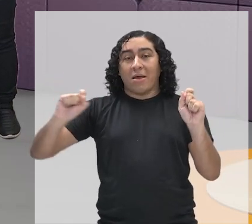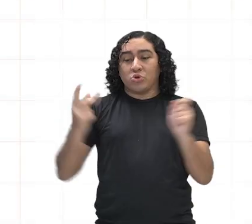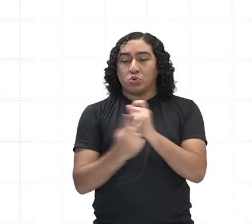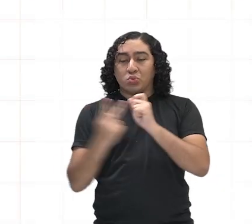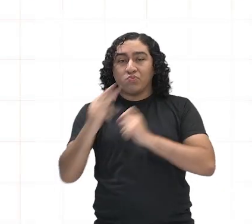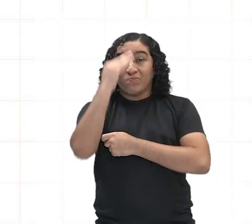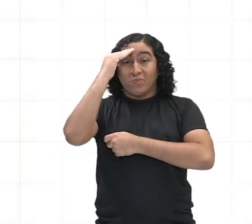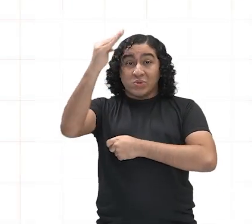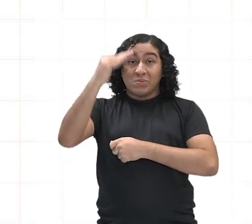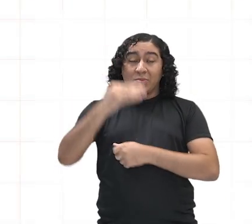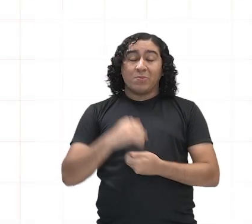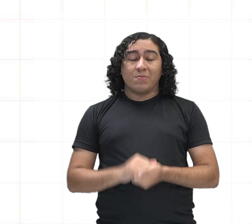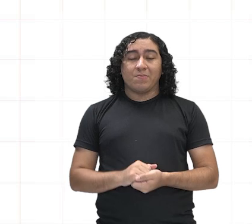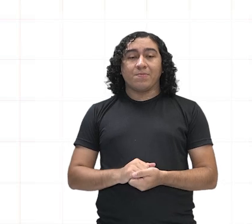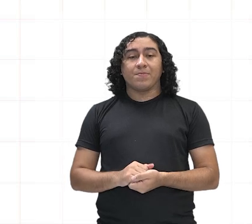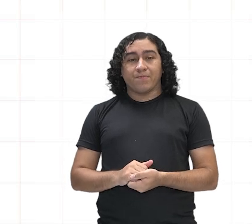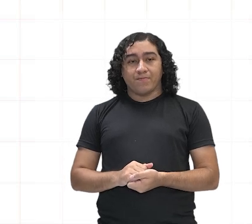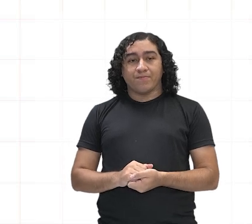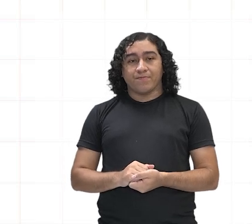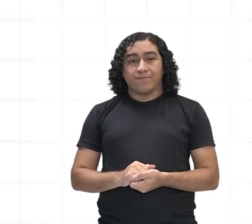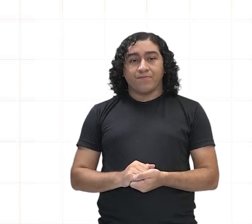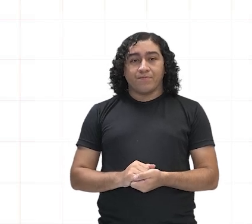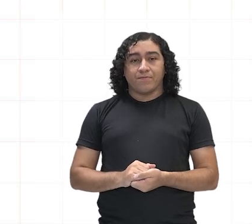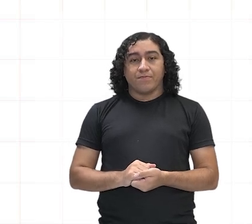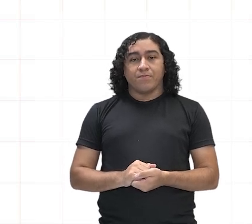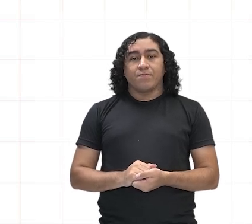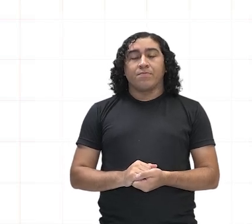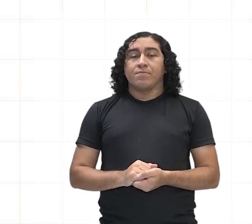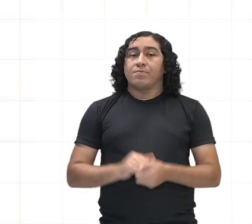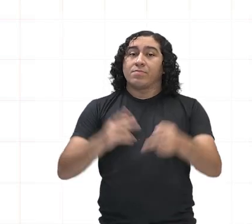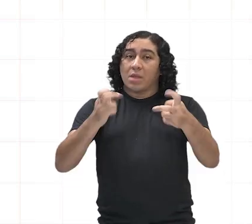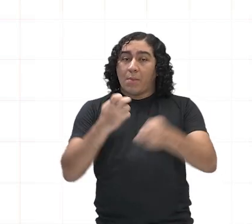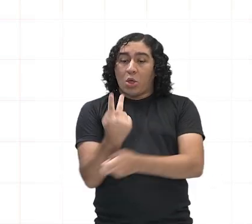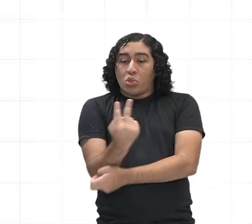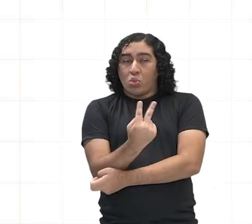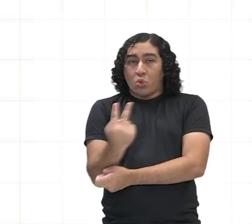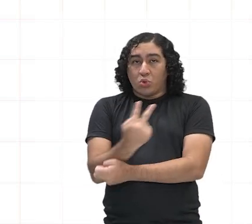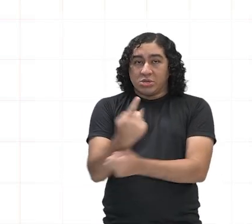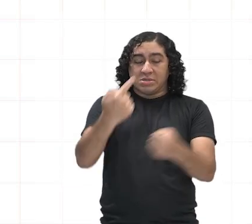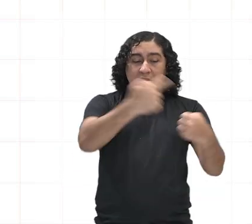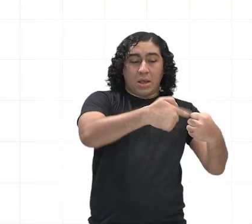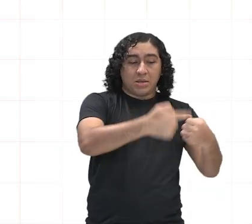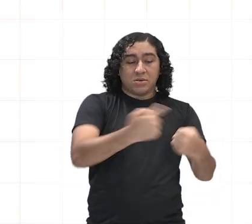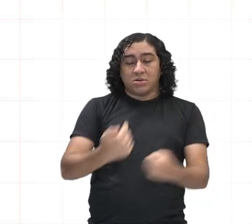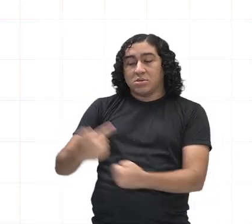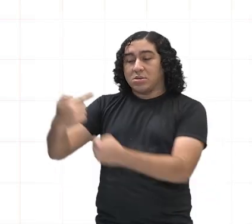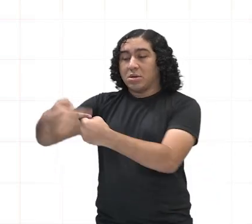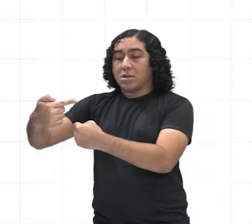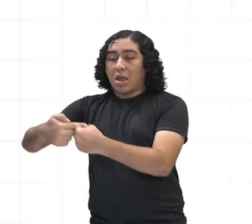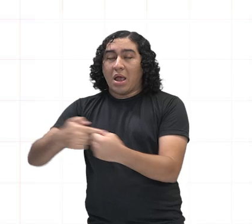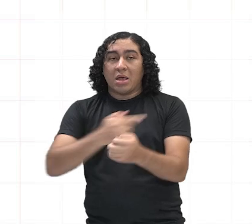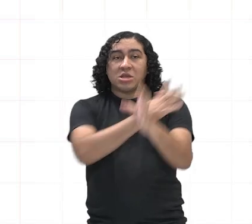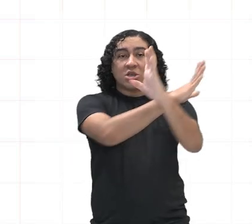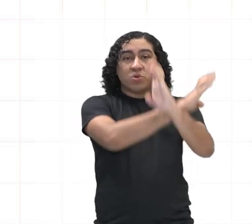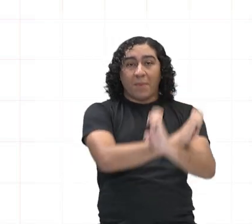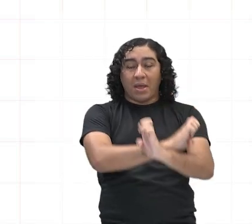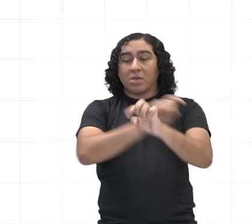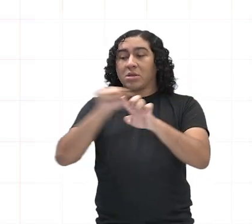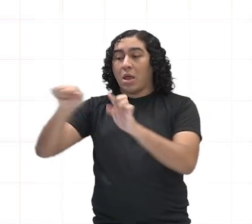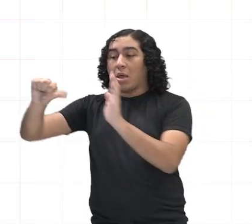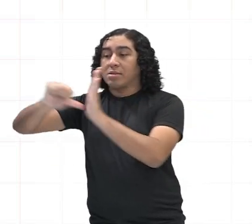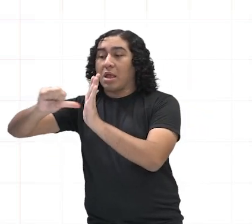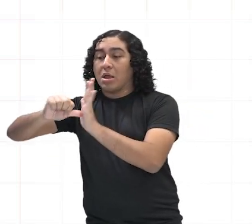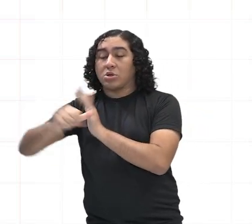acompanha ali comigo. Duas potências gregas, Atenas e Esparta. Atenas e Esparta são duas